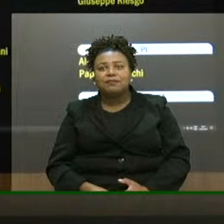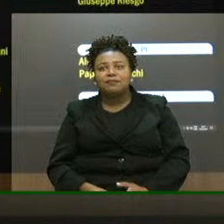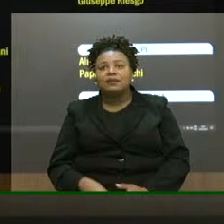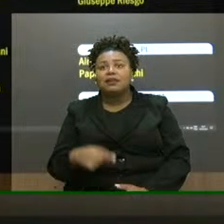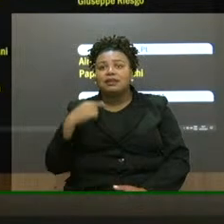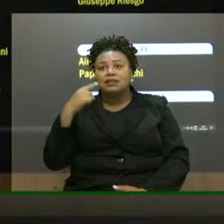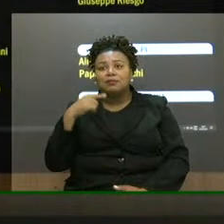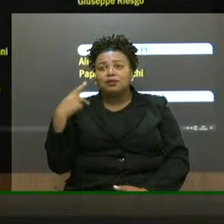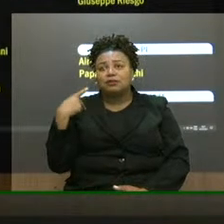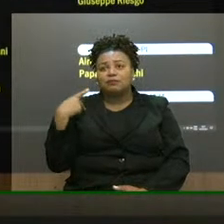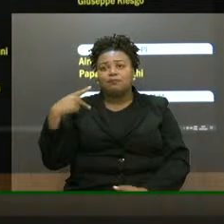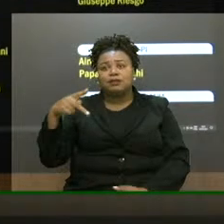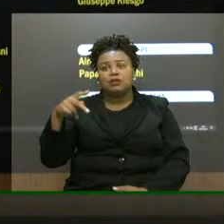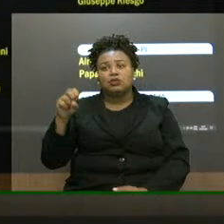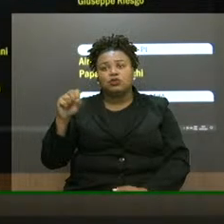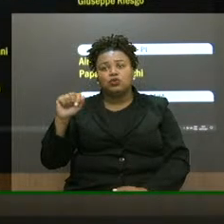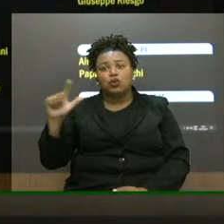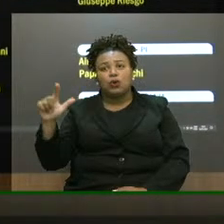Luciana Genro, PSOL.